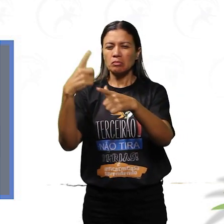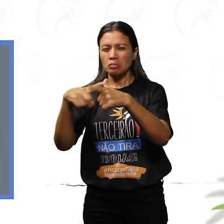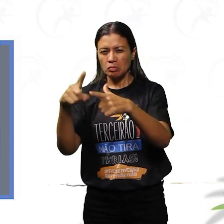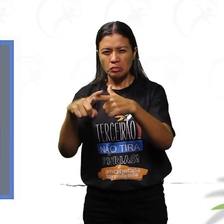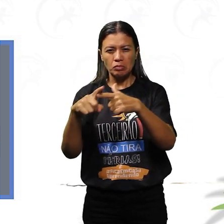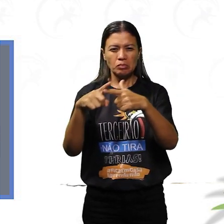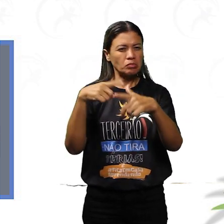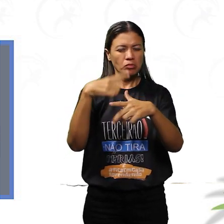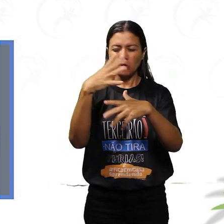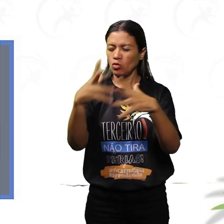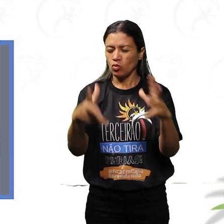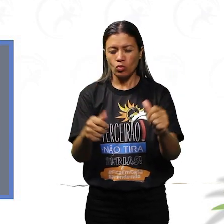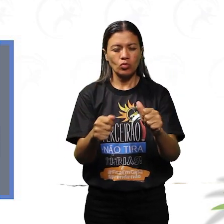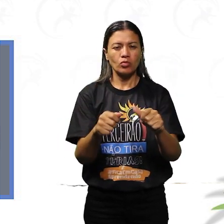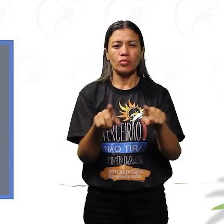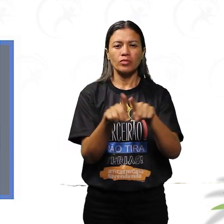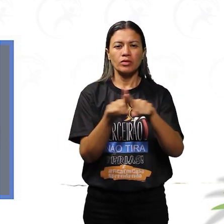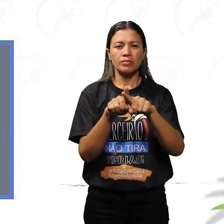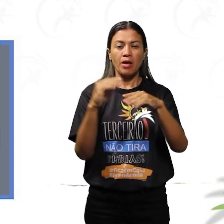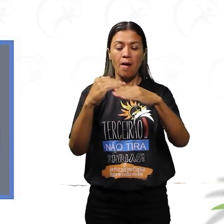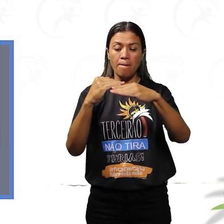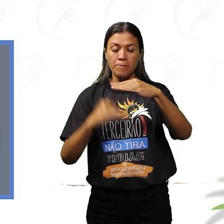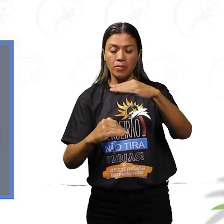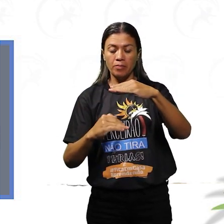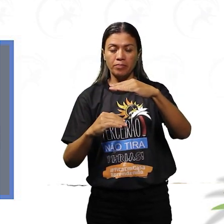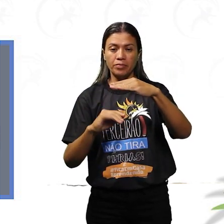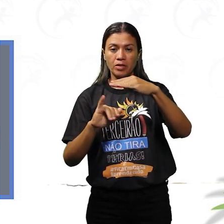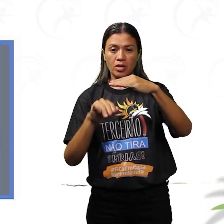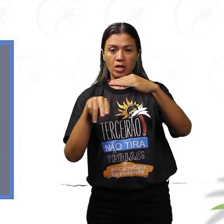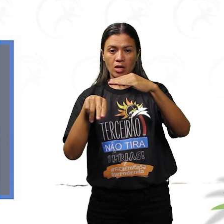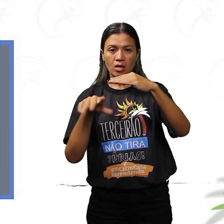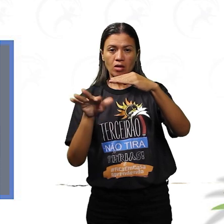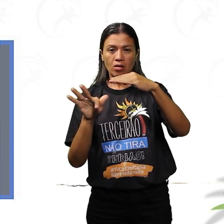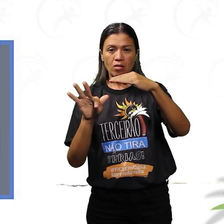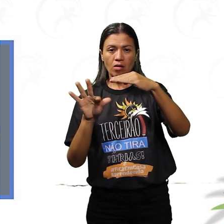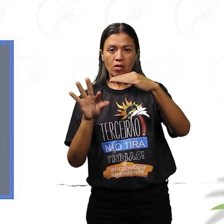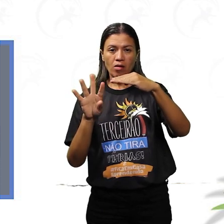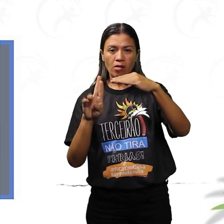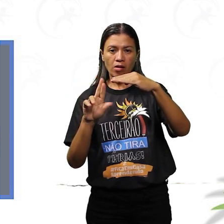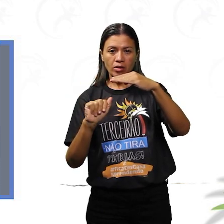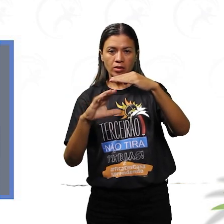Então, infrações, sons com frequência abaixo de 20 Hz, né, não perceptível ao ser humano.